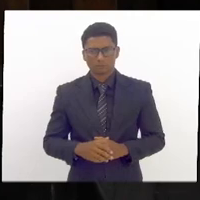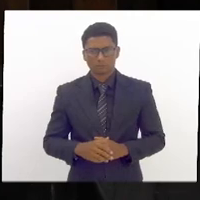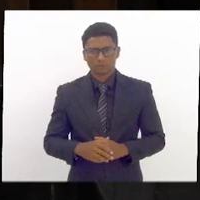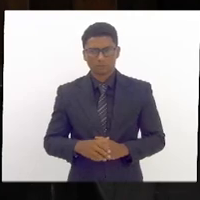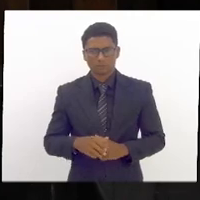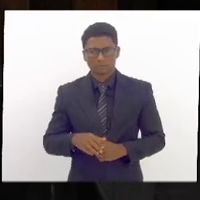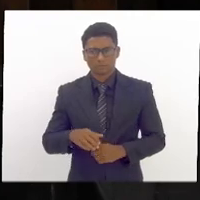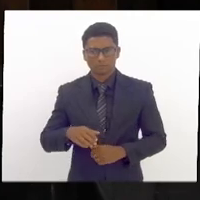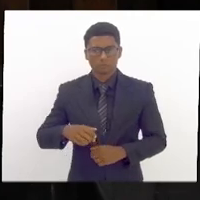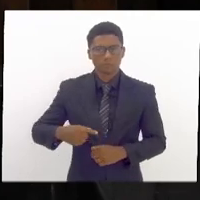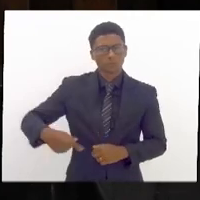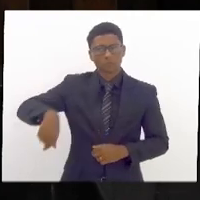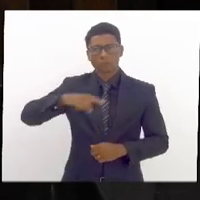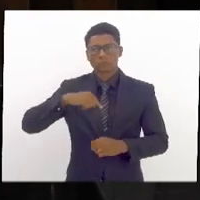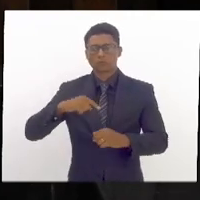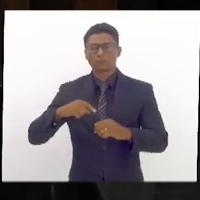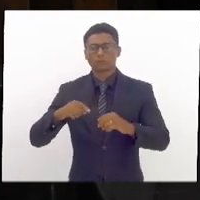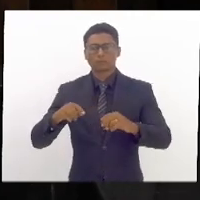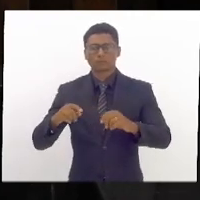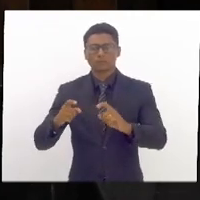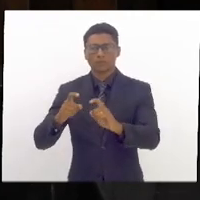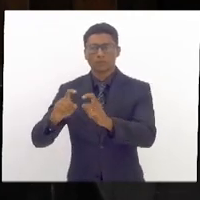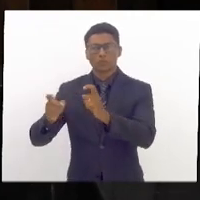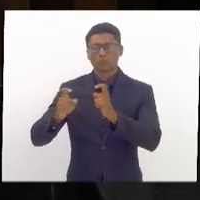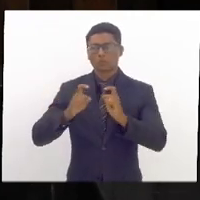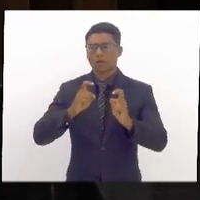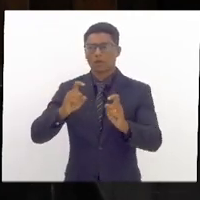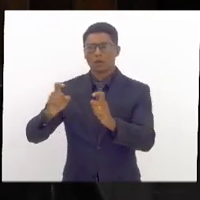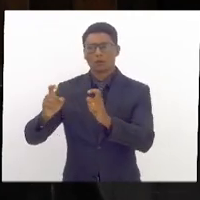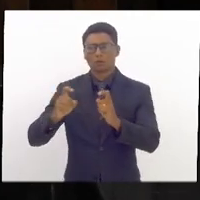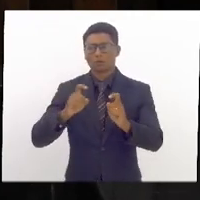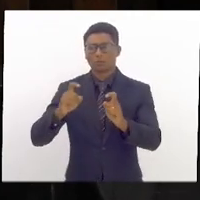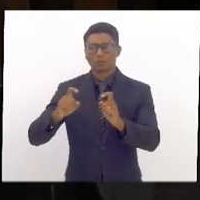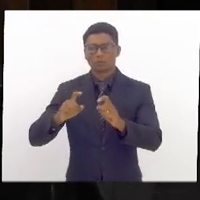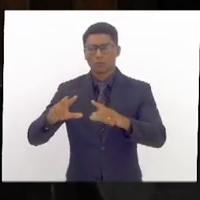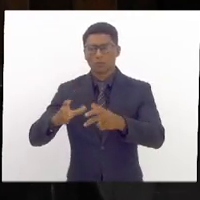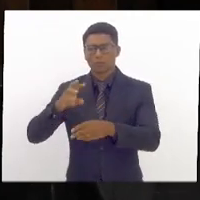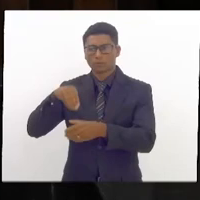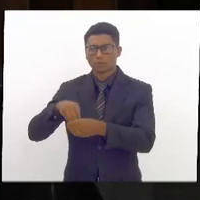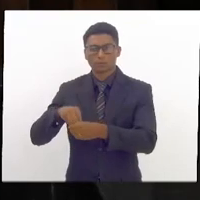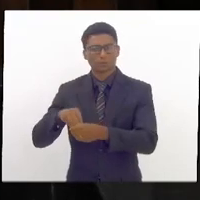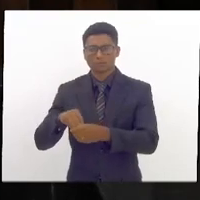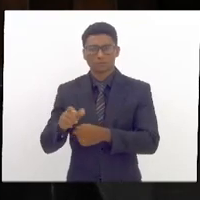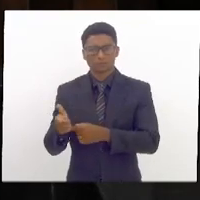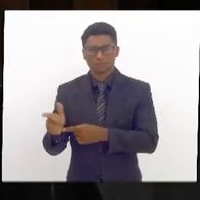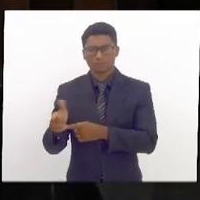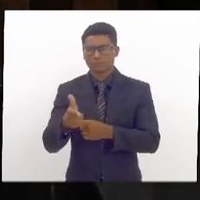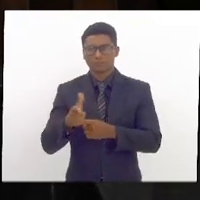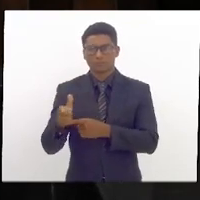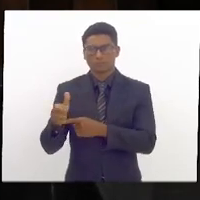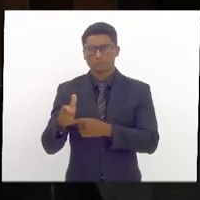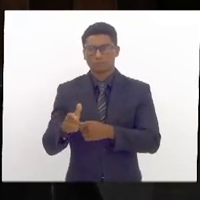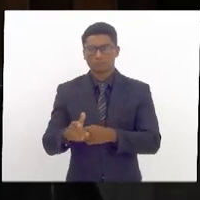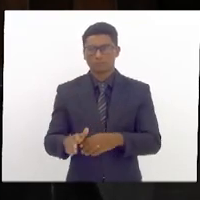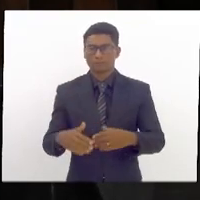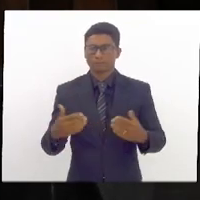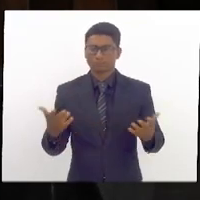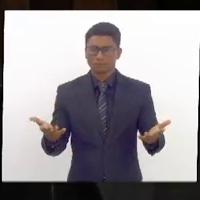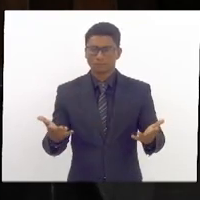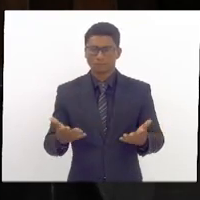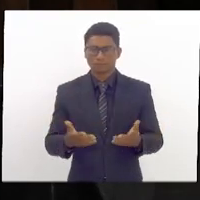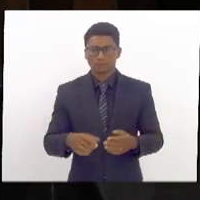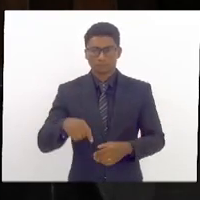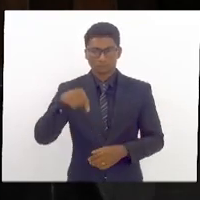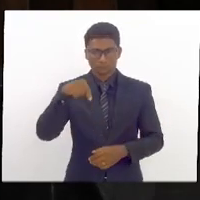realizamos nenhum tipo de discussão sobre a questão no âmbito da Comissão de Servidores Públicos. Portanto, uma vez em